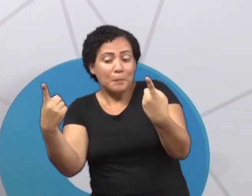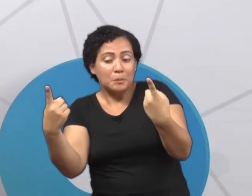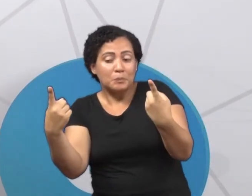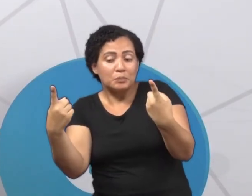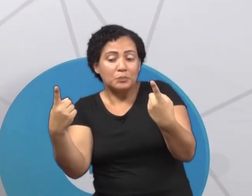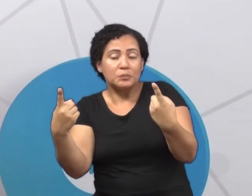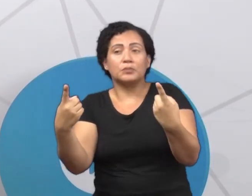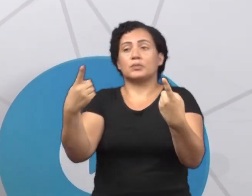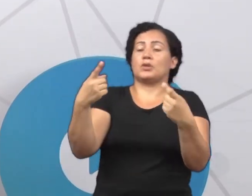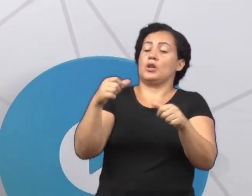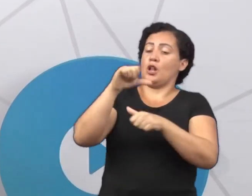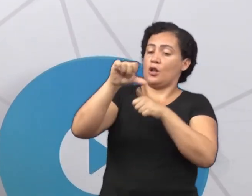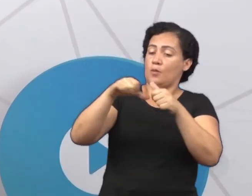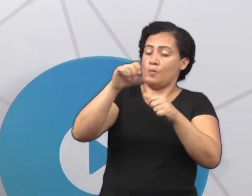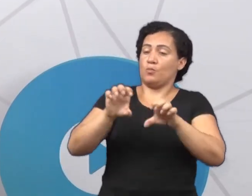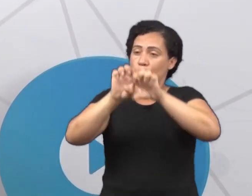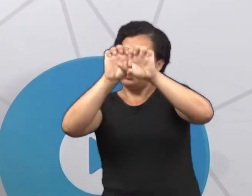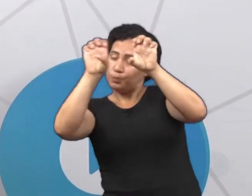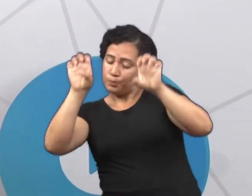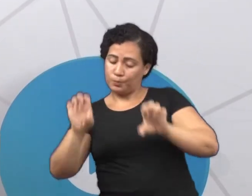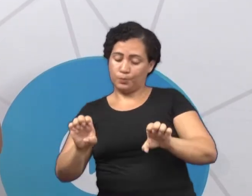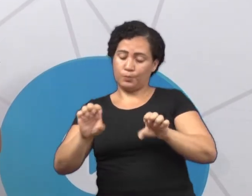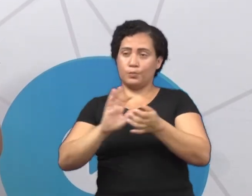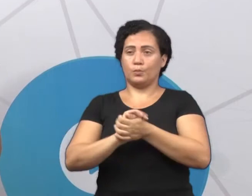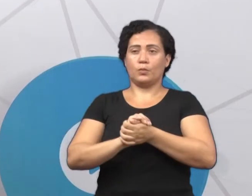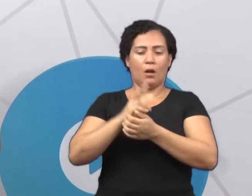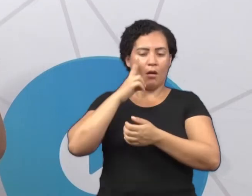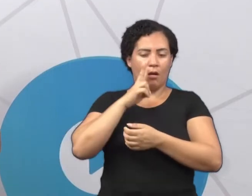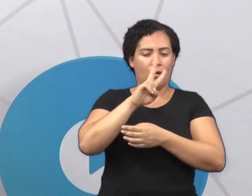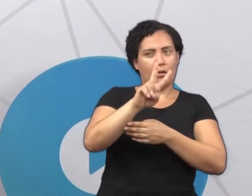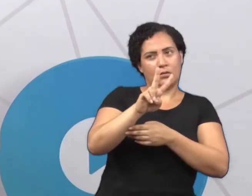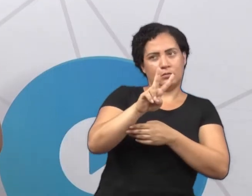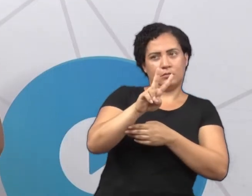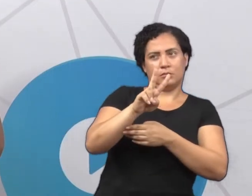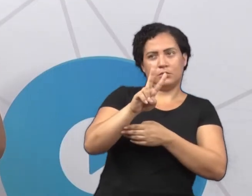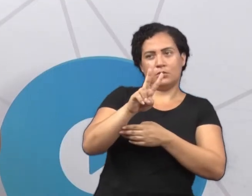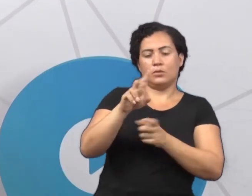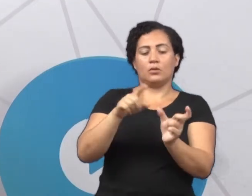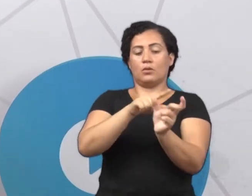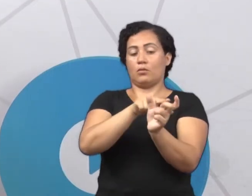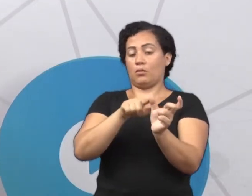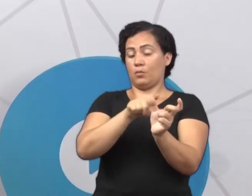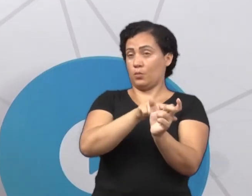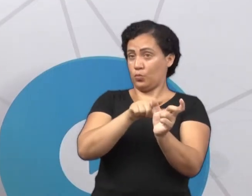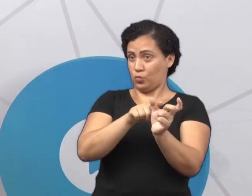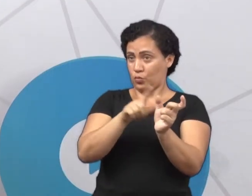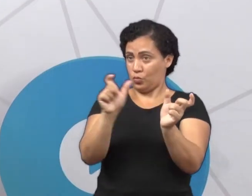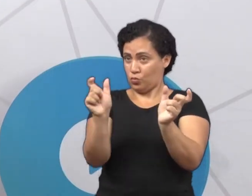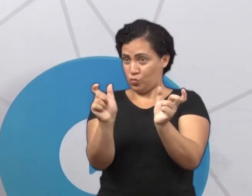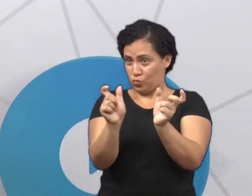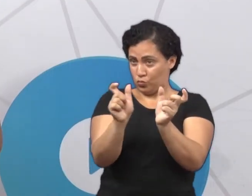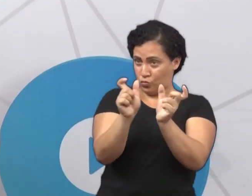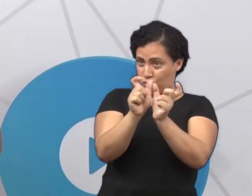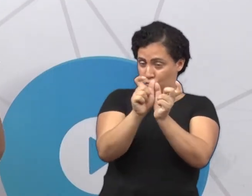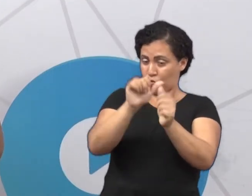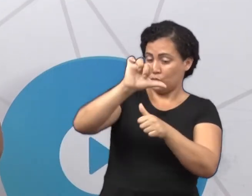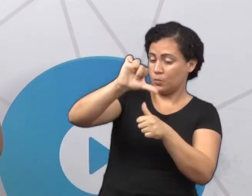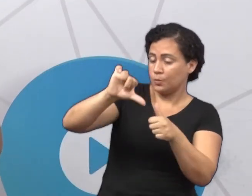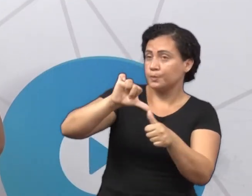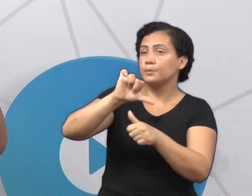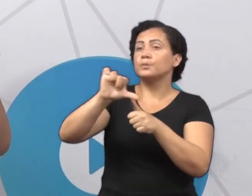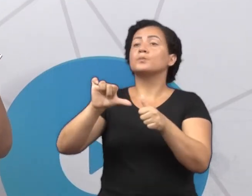uma alteração na sua estrutura. E nós vimos que quando a nossa palavra é junta e sofre